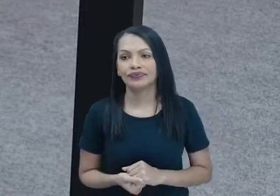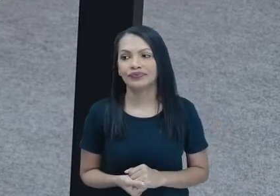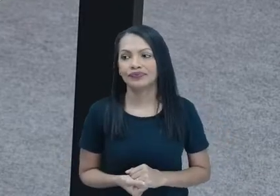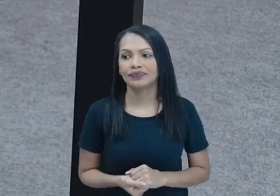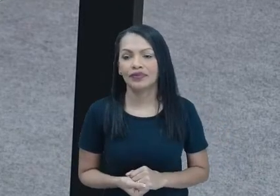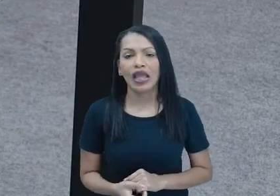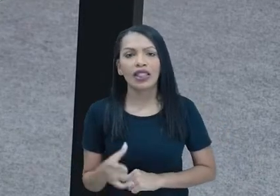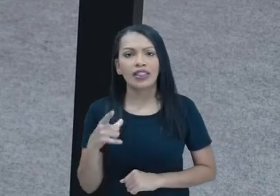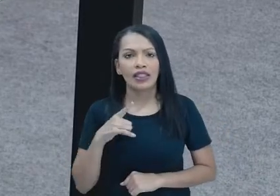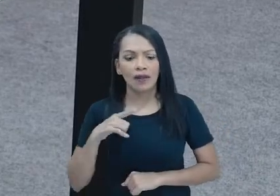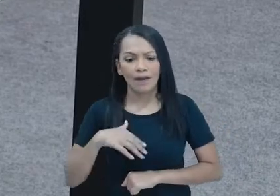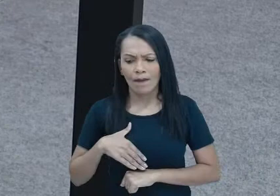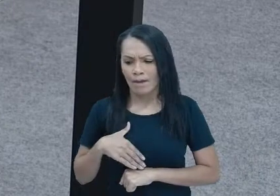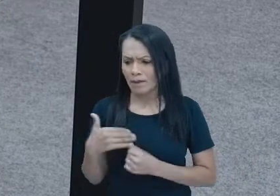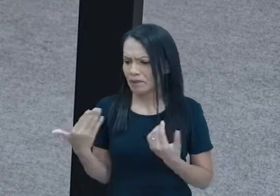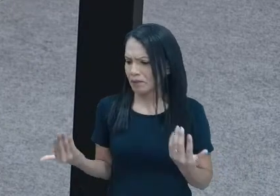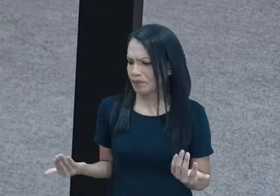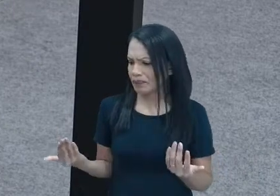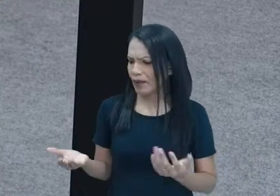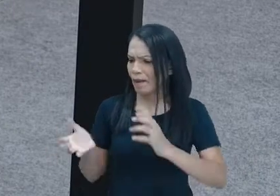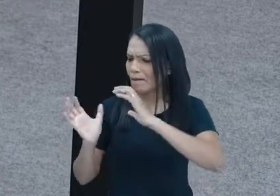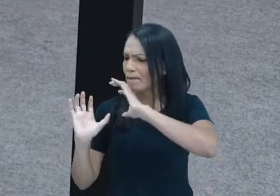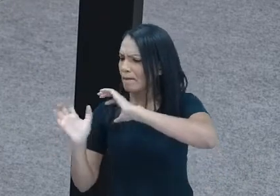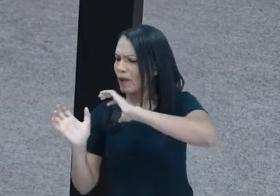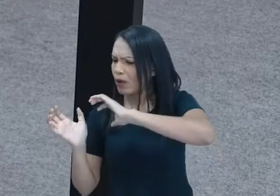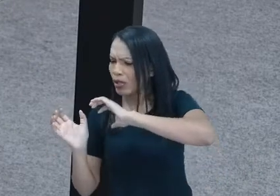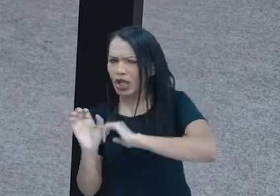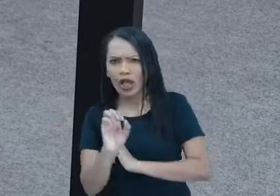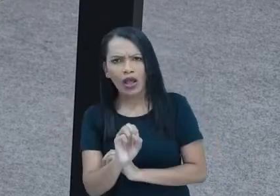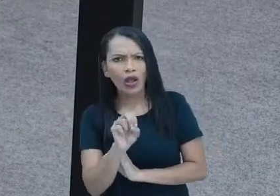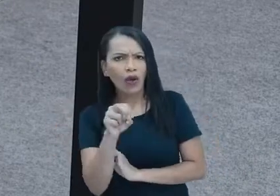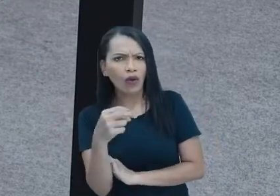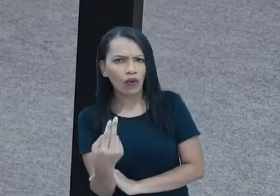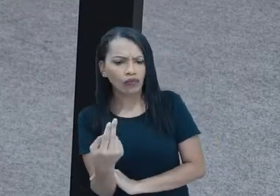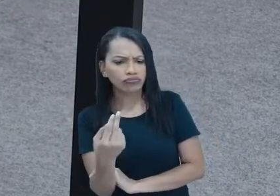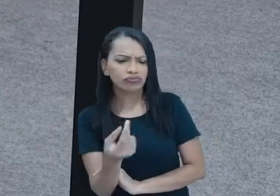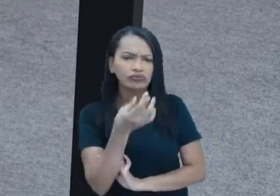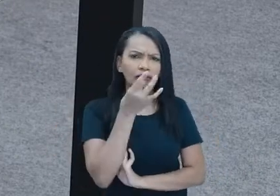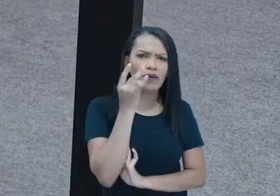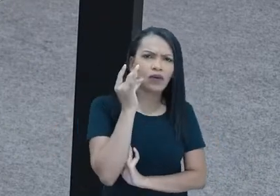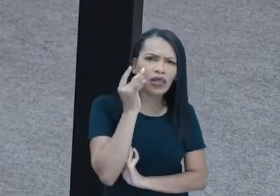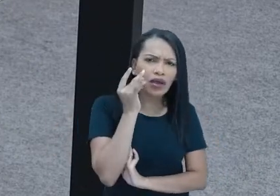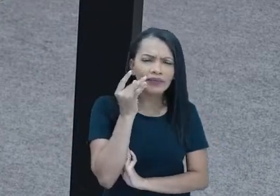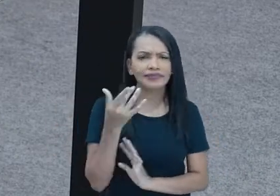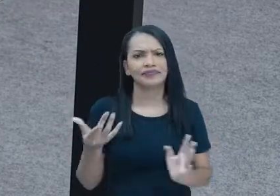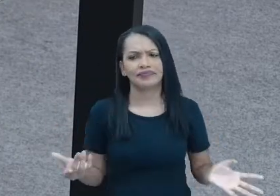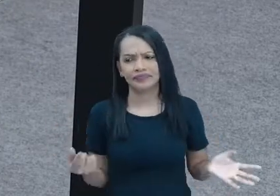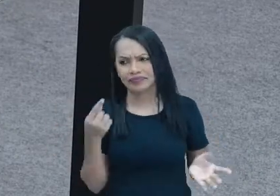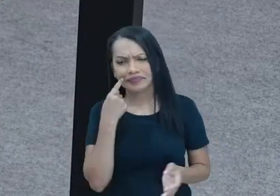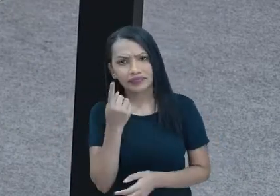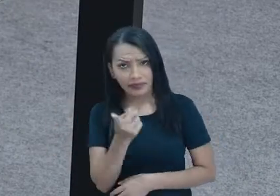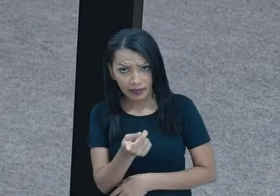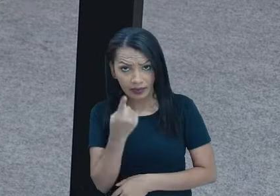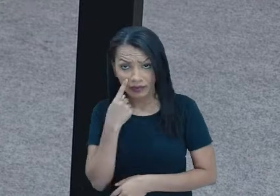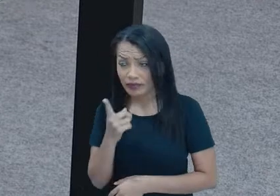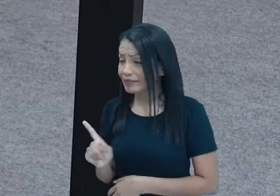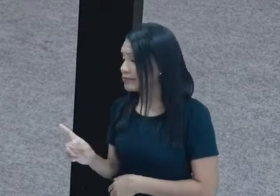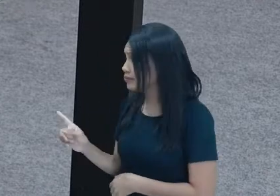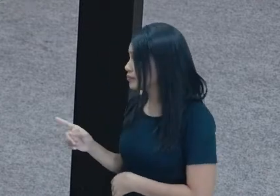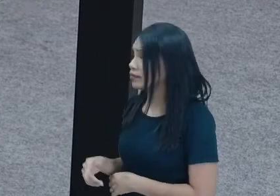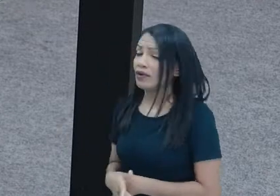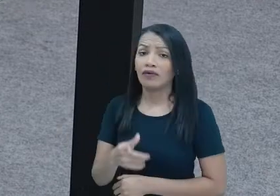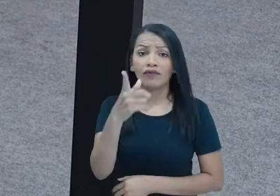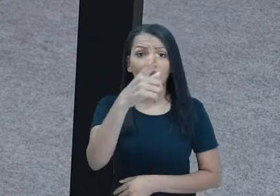ou mais lápis? Você que está em casa. Eu tenho aqui na minha mesa uma quantidade de bolas e uma quantidade de lápis. E eu quero que